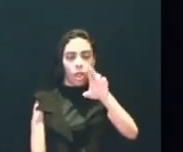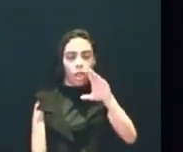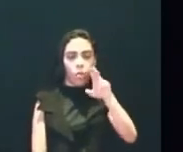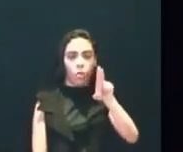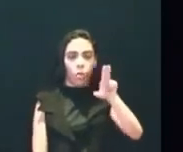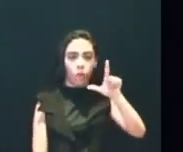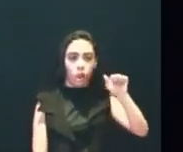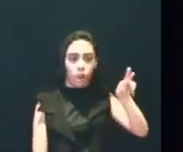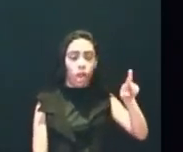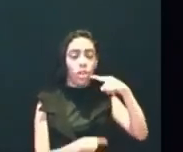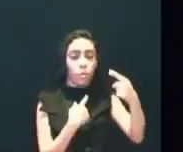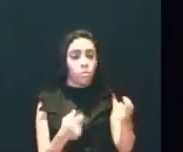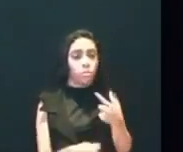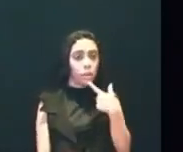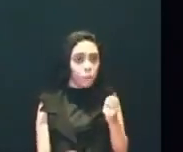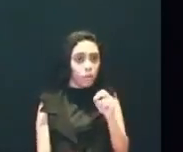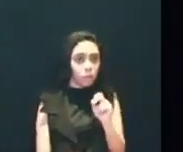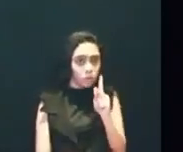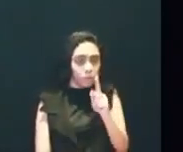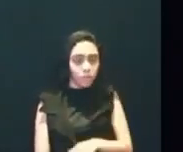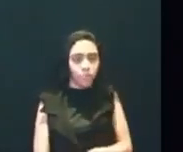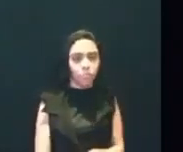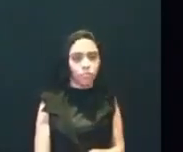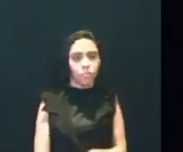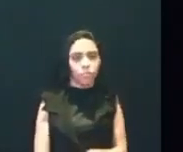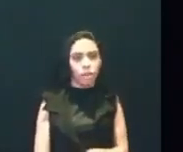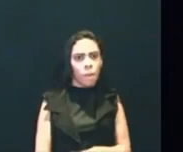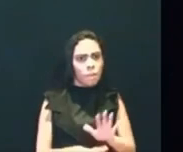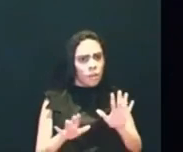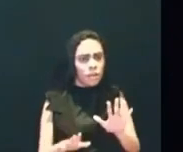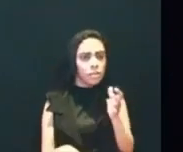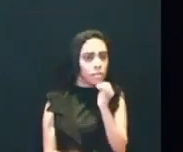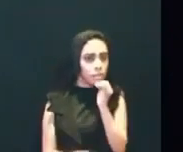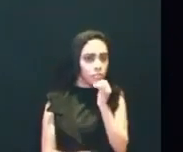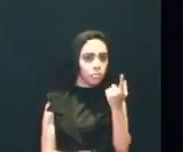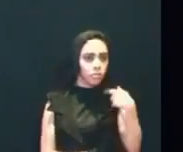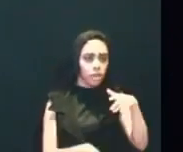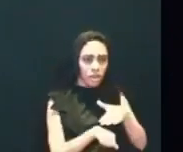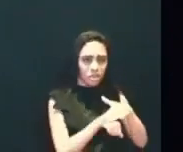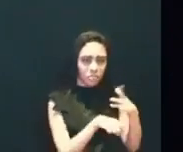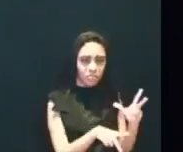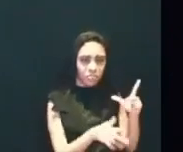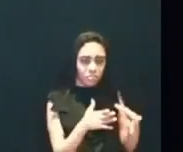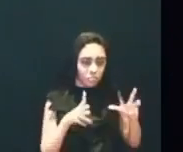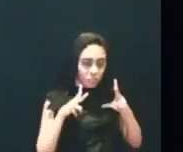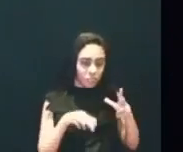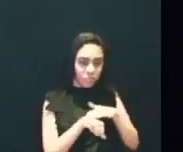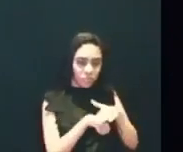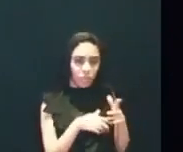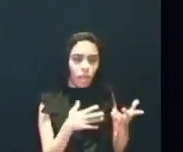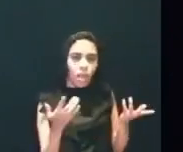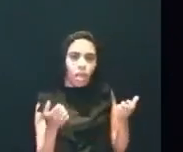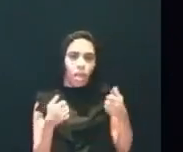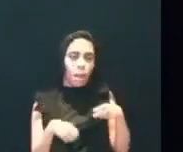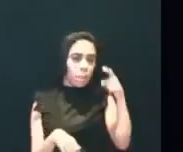medicamentos depois da recidiva. Não é incomum, como a gente conversou, às vezes o paciente ele pensa que o